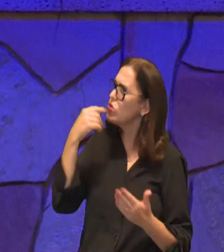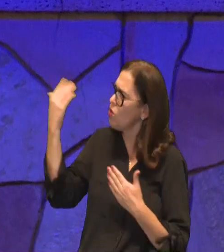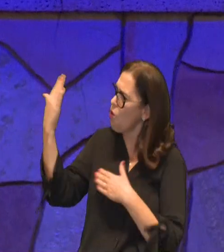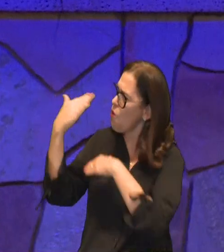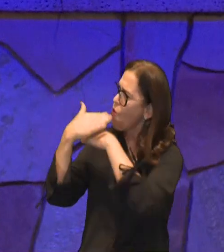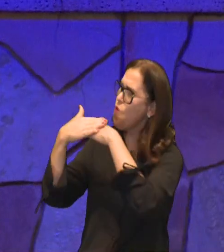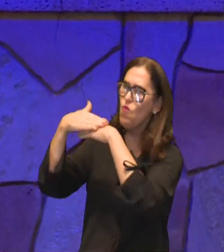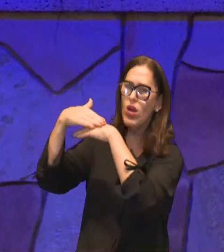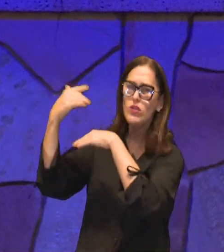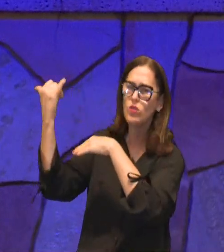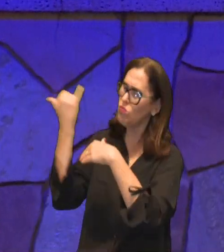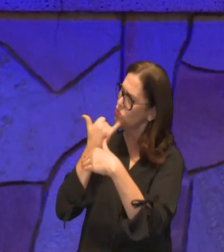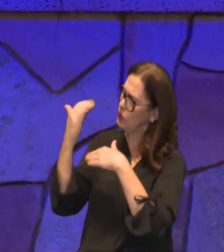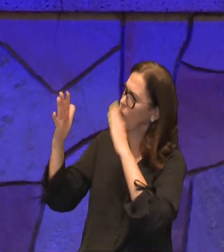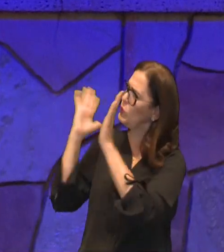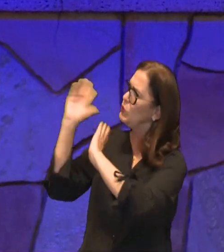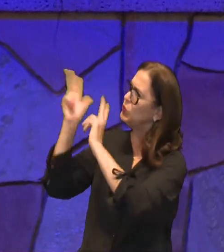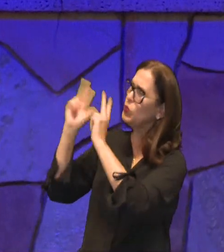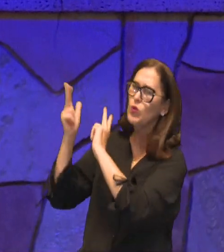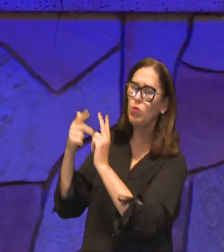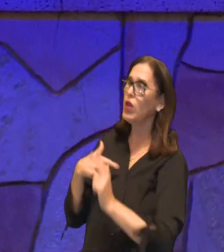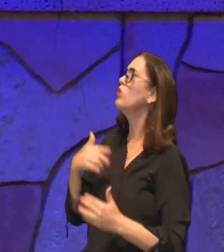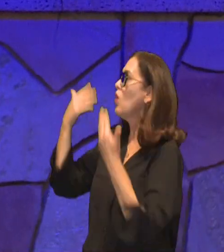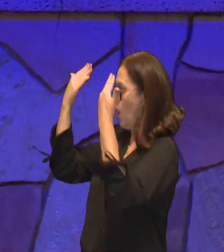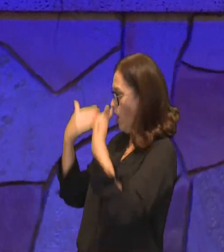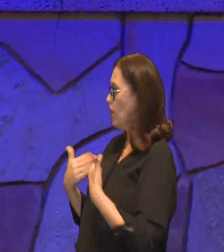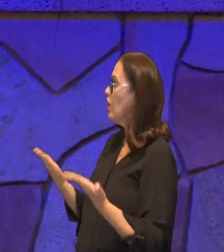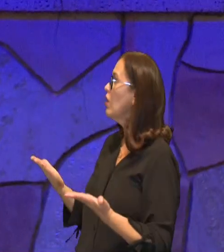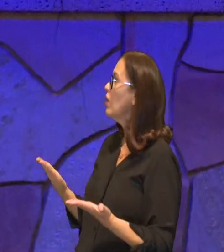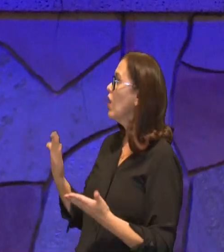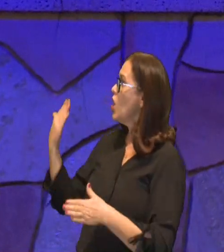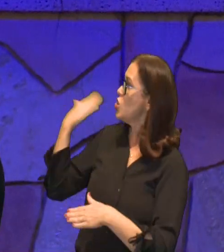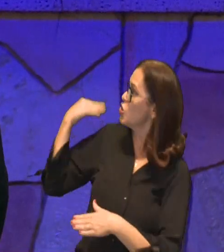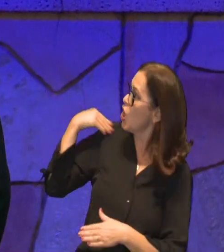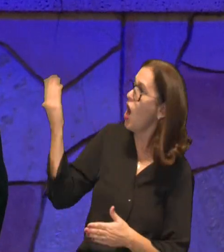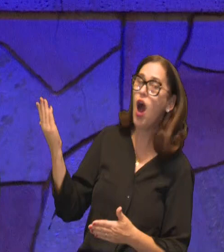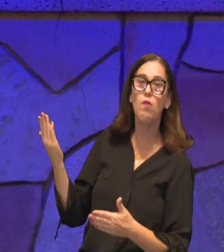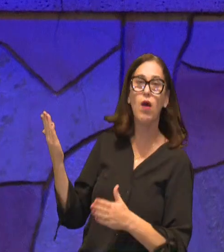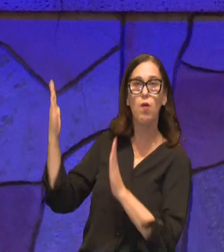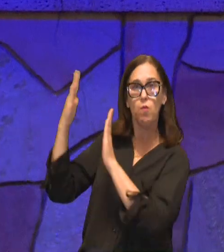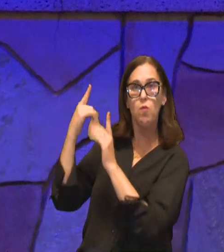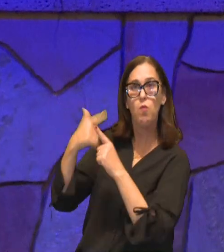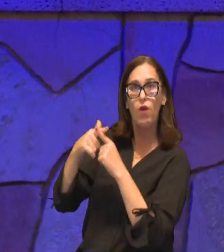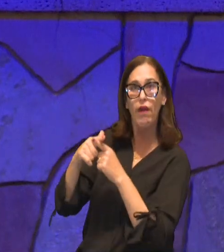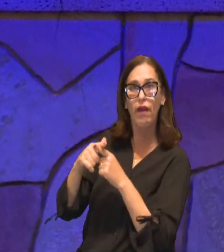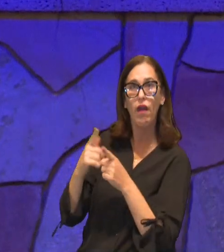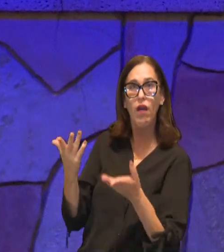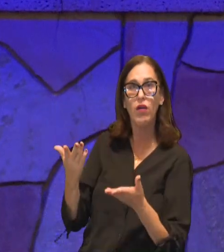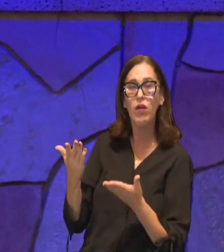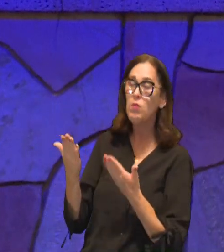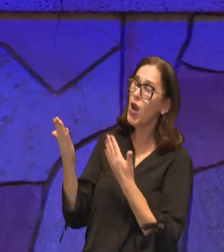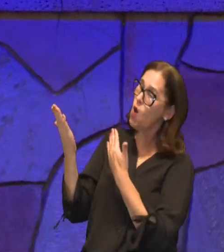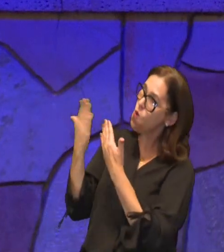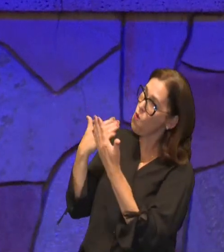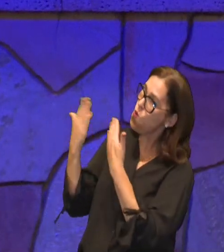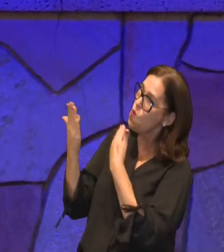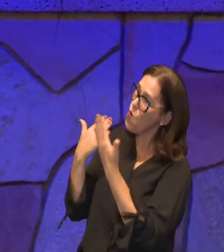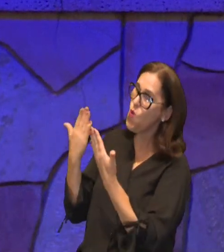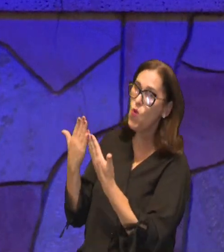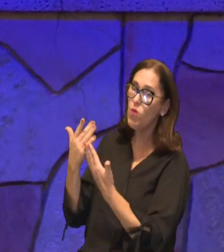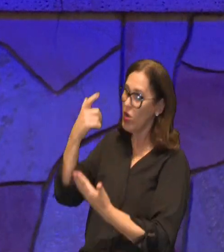conosco, queridos? Por que não nos apresentamos quando Ele nos convoca à sua presença para um arrazoado sobre a